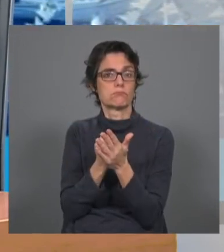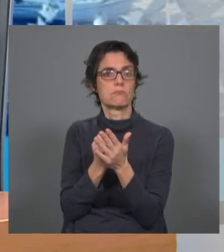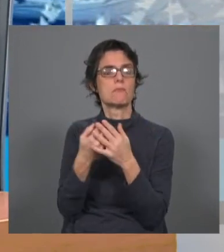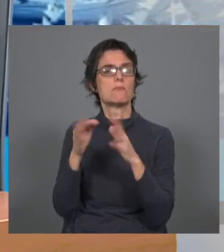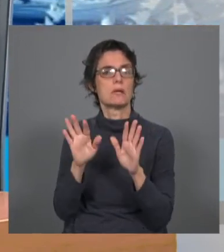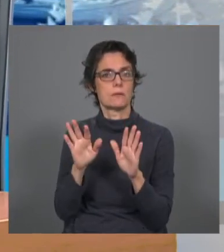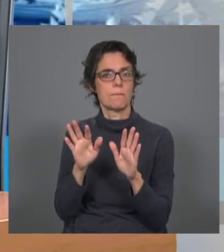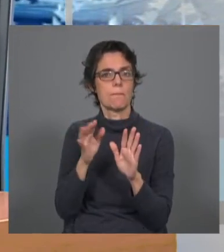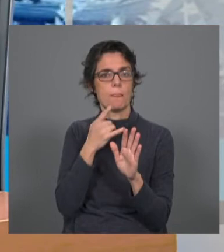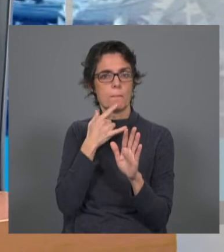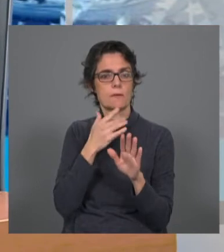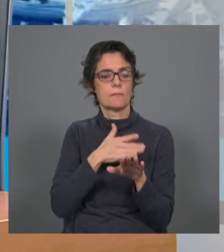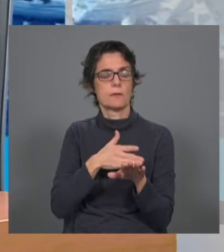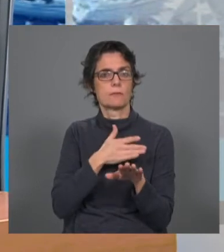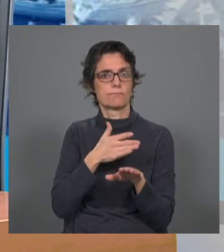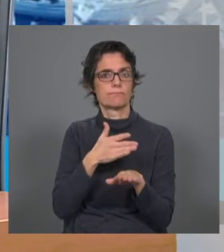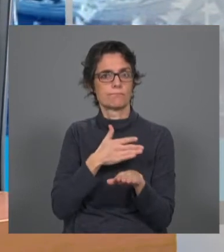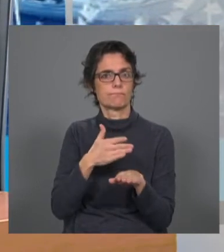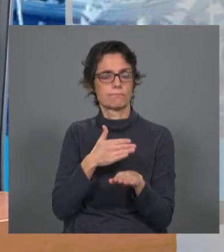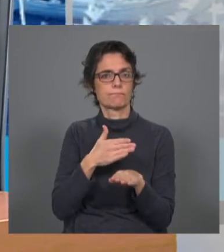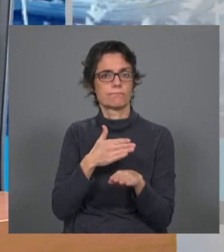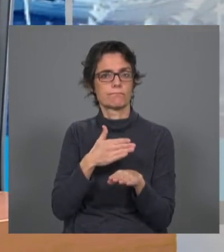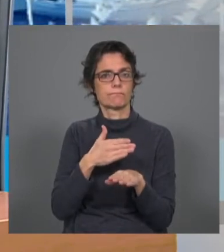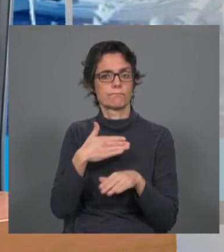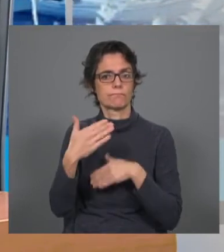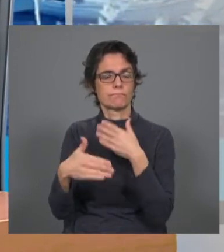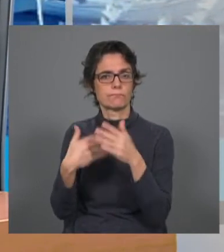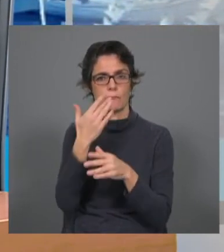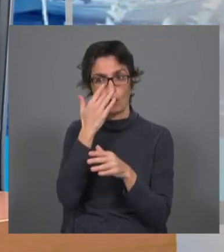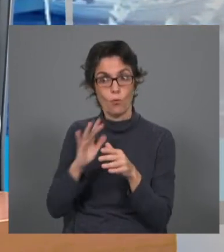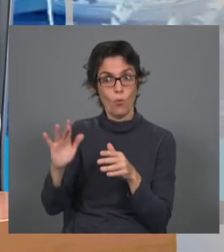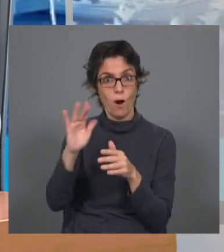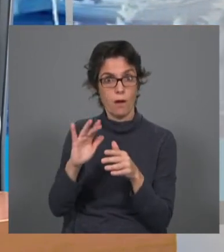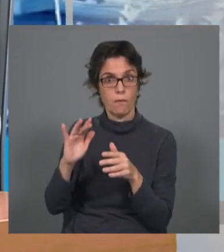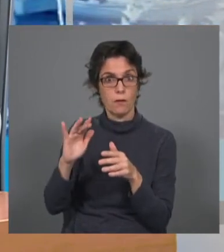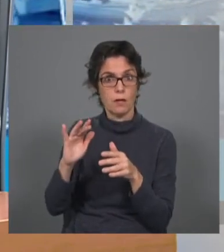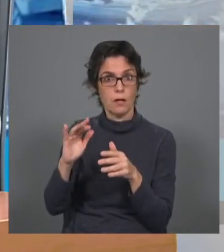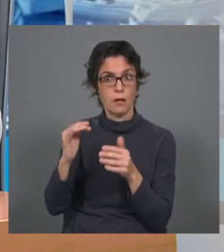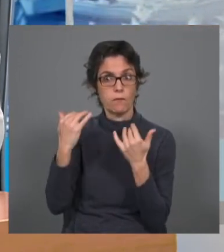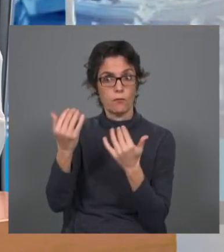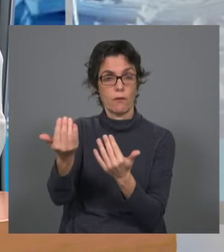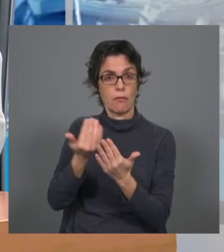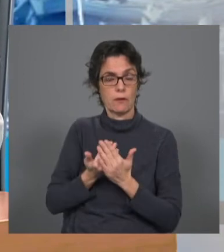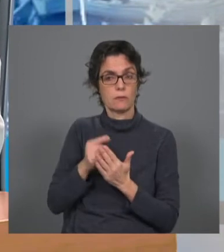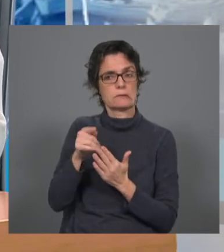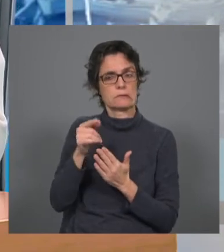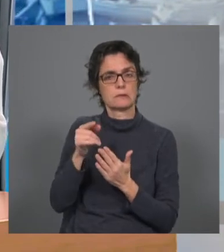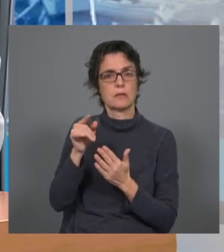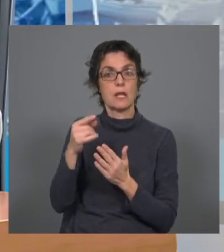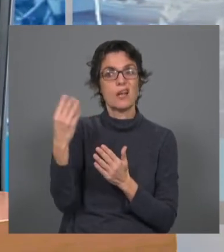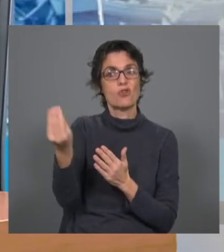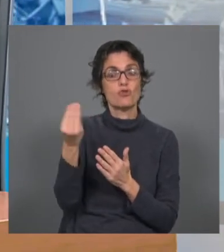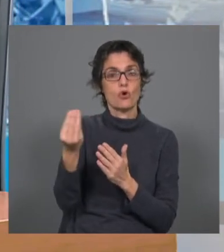longo deste tempo os números de África nos foram dizendo foi que, como tem uma população mais